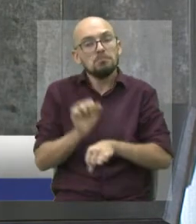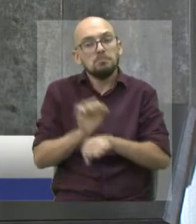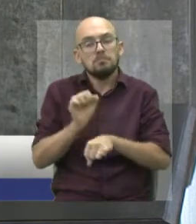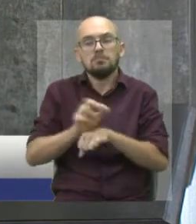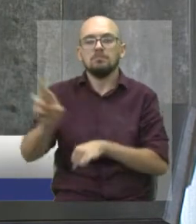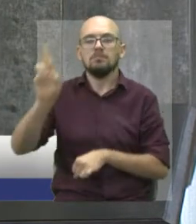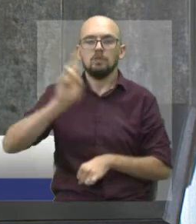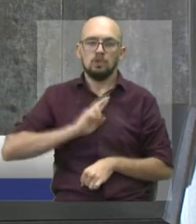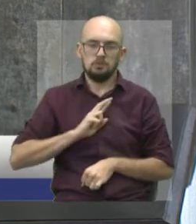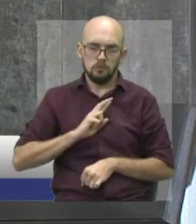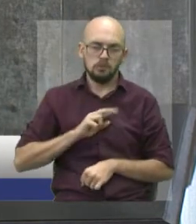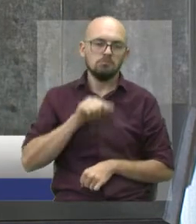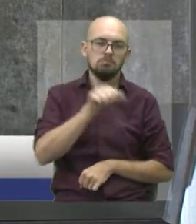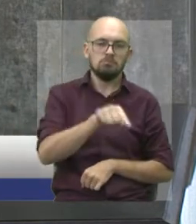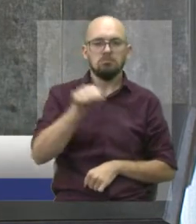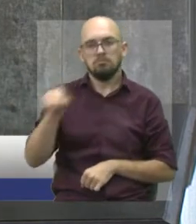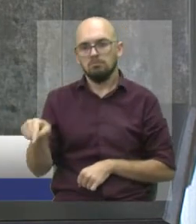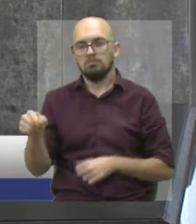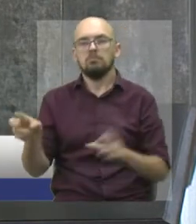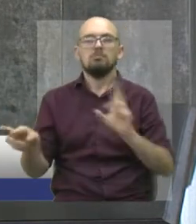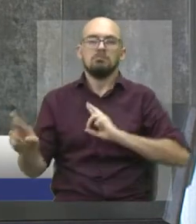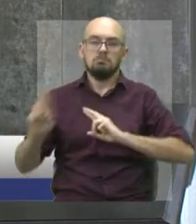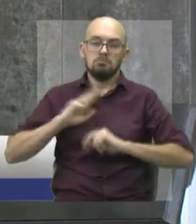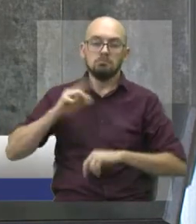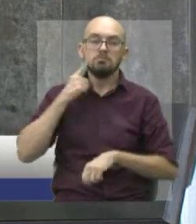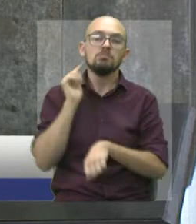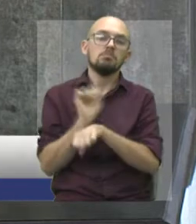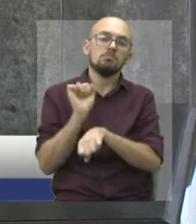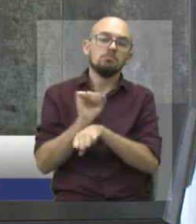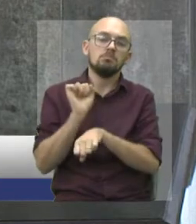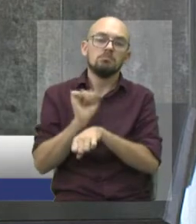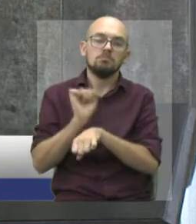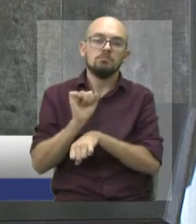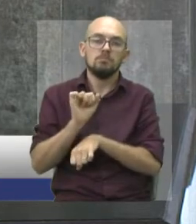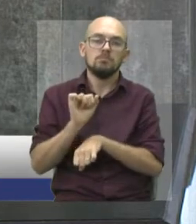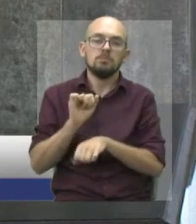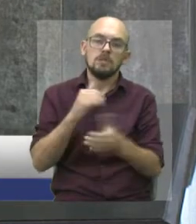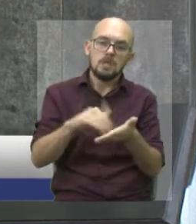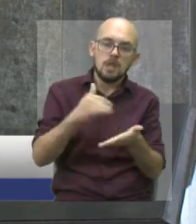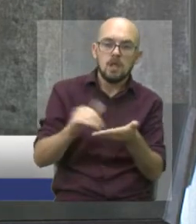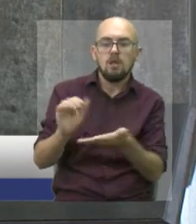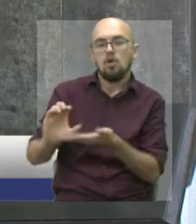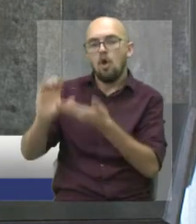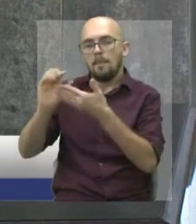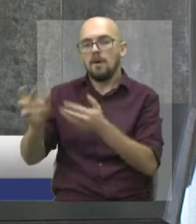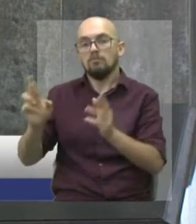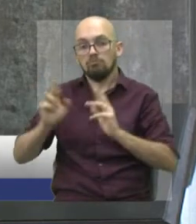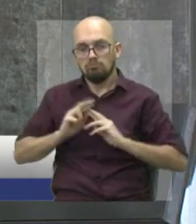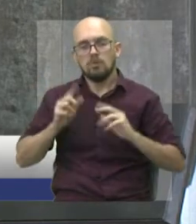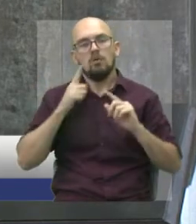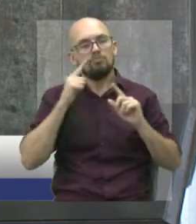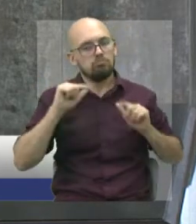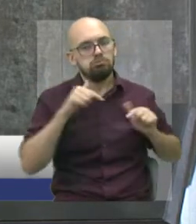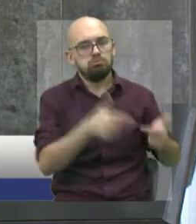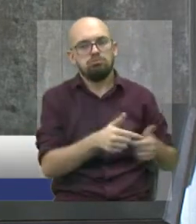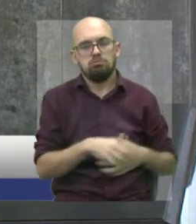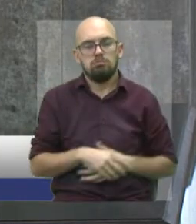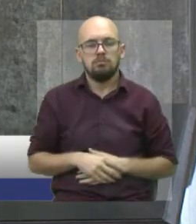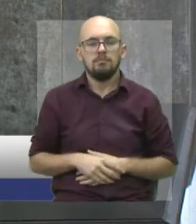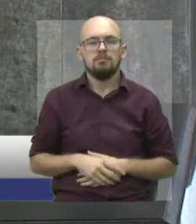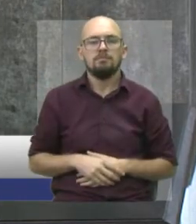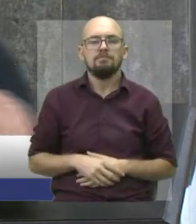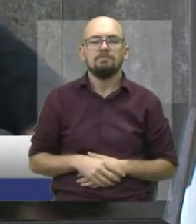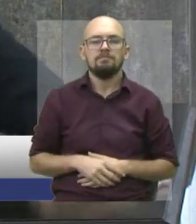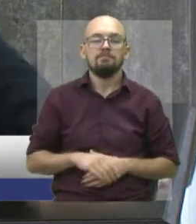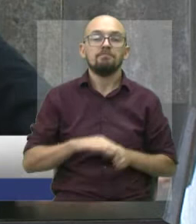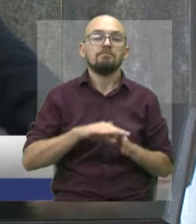por parte desses órgãos, que é de competência, para a gente tomar uma iniciativa a respeito disso. E a